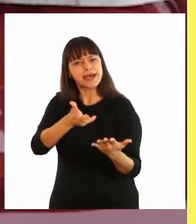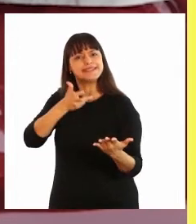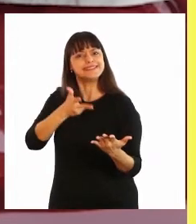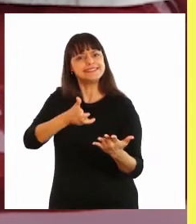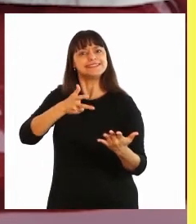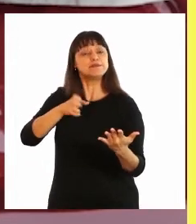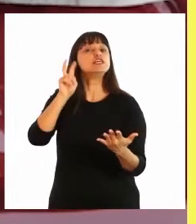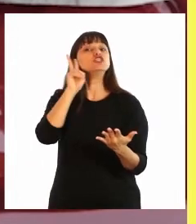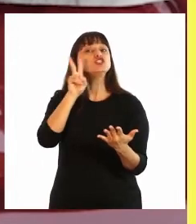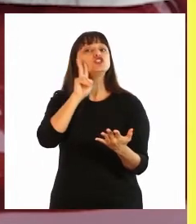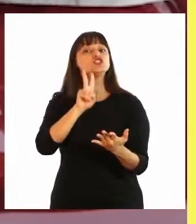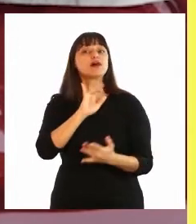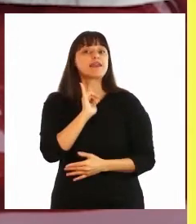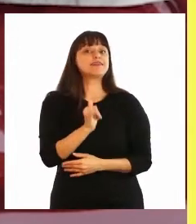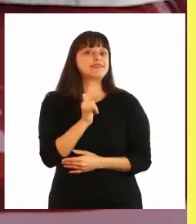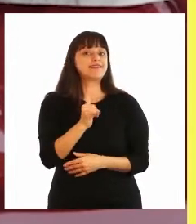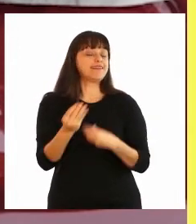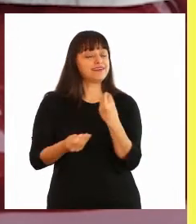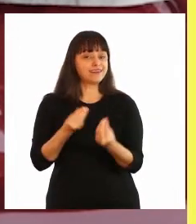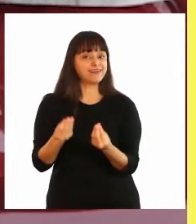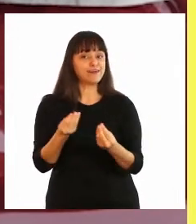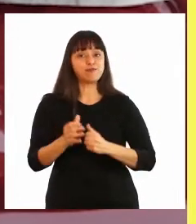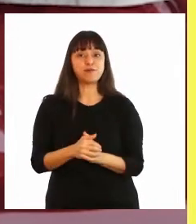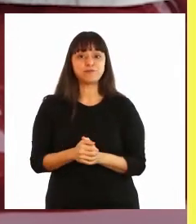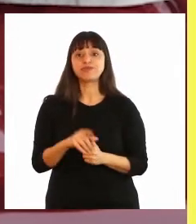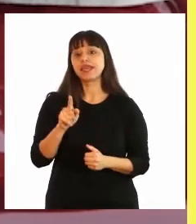essa história é narrada, né? Que é